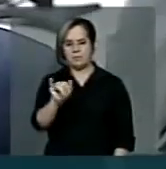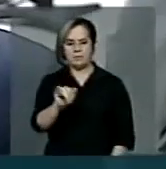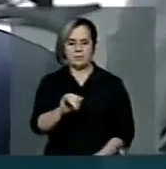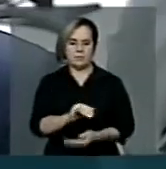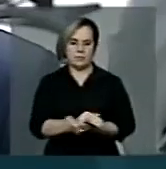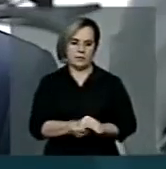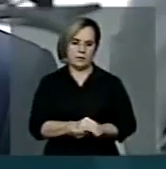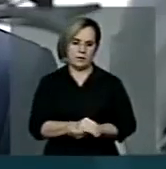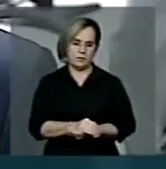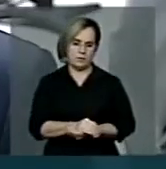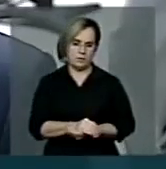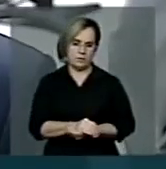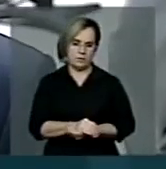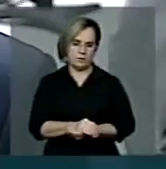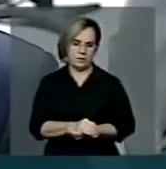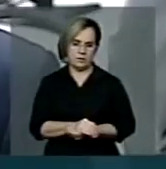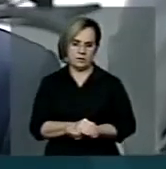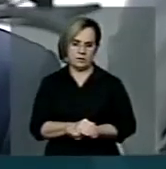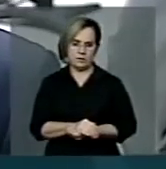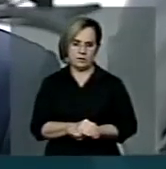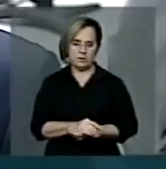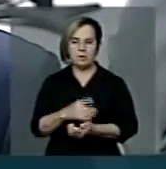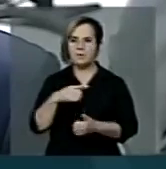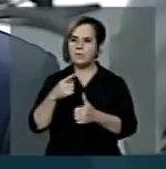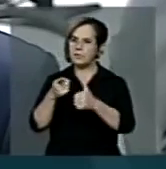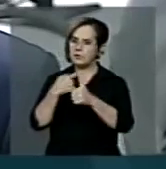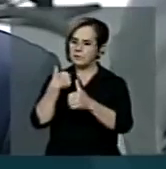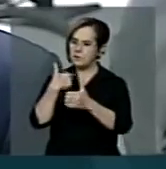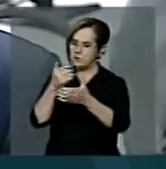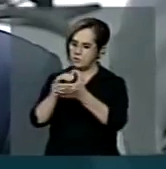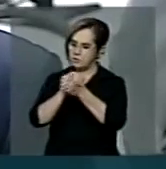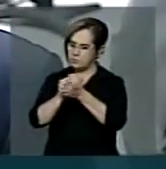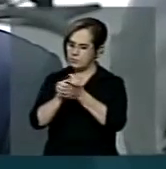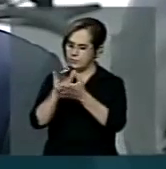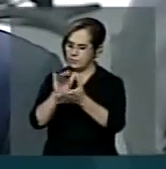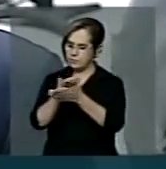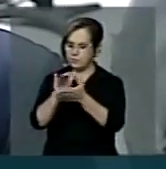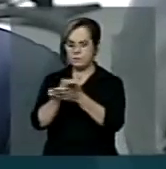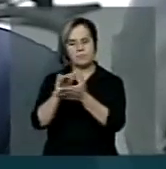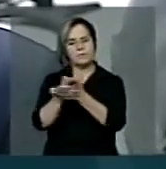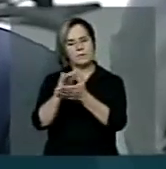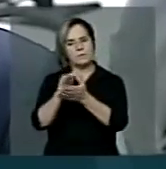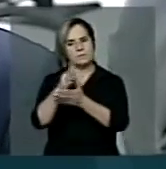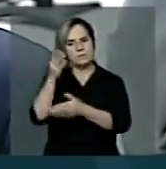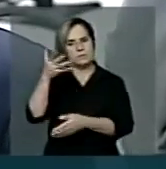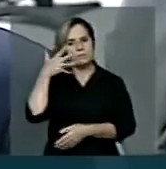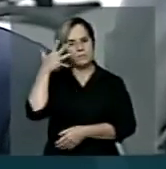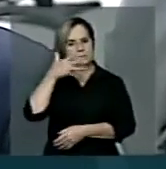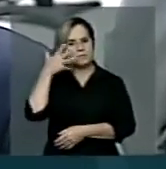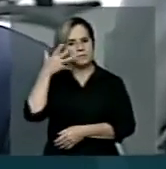Amaury Teixeira. Amaury Teixeira. Primeiro, eu quero parabenizá-la não só pelo discurso,